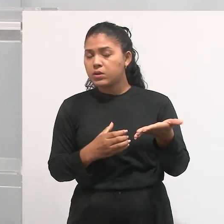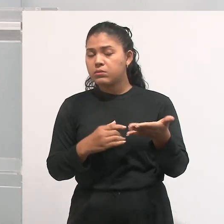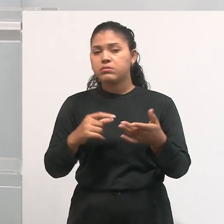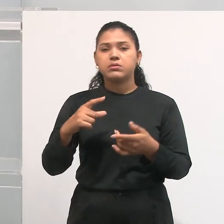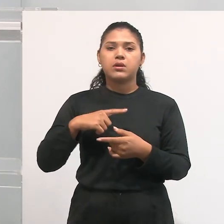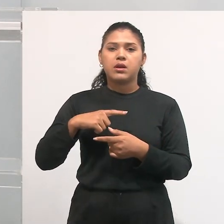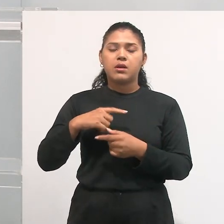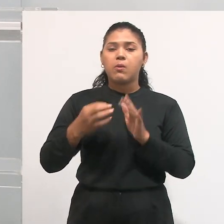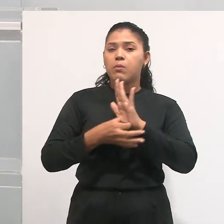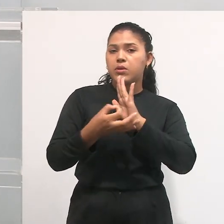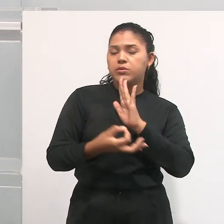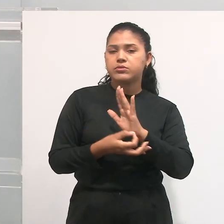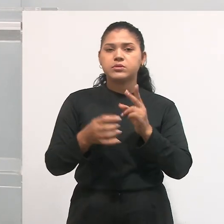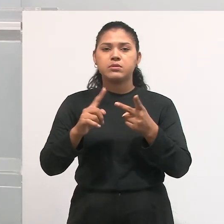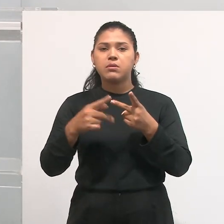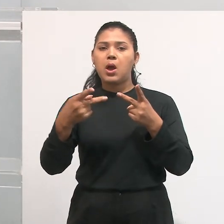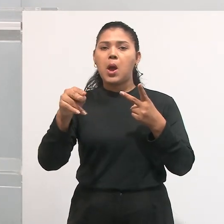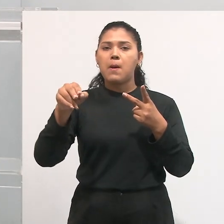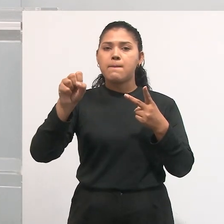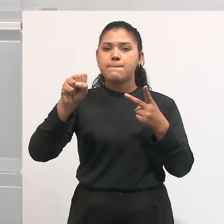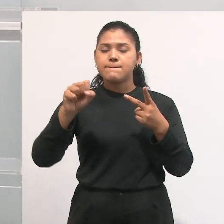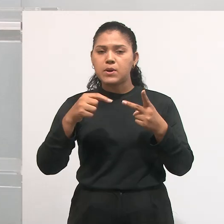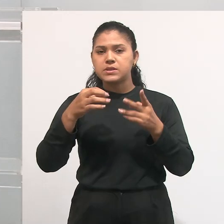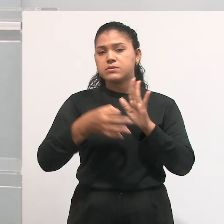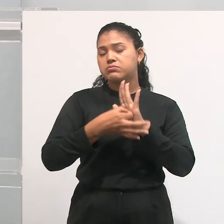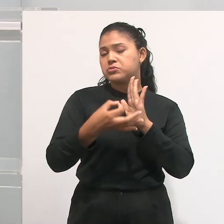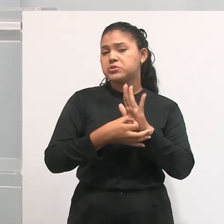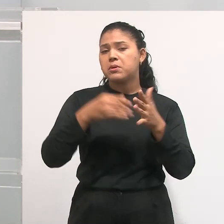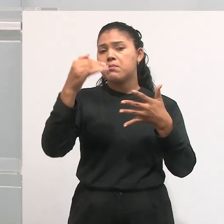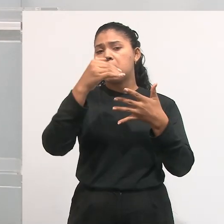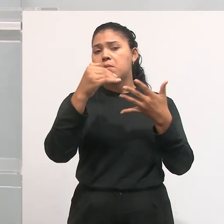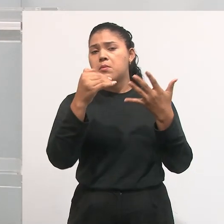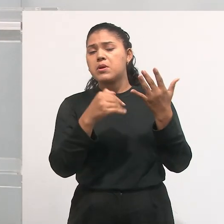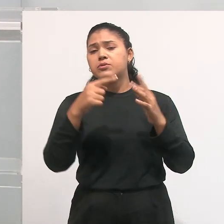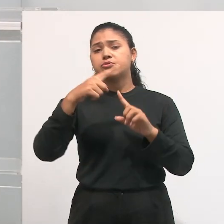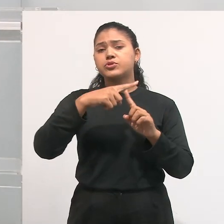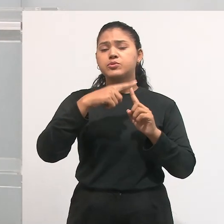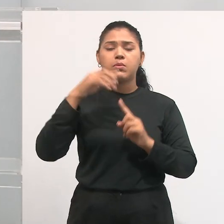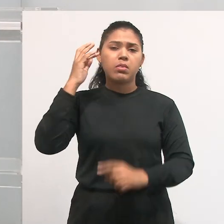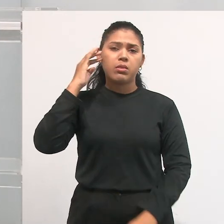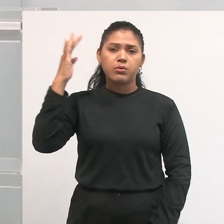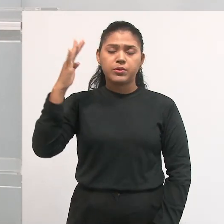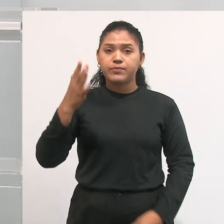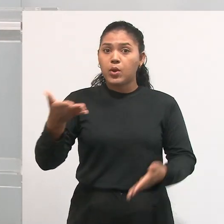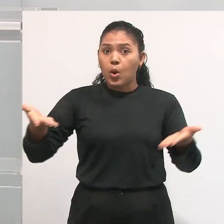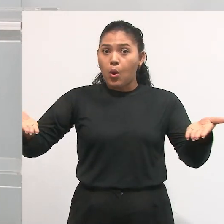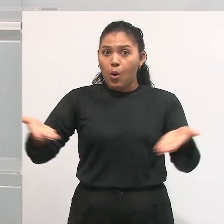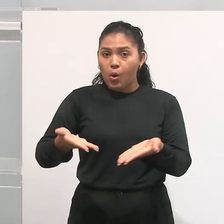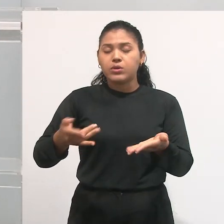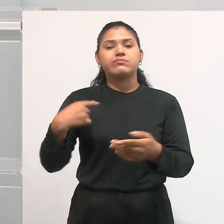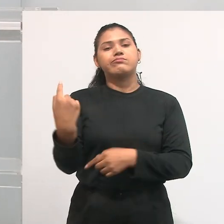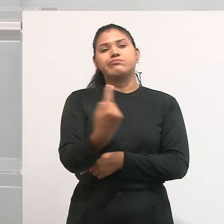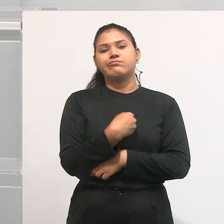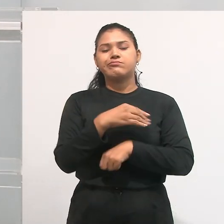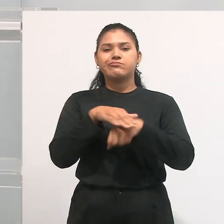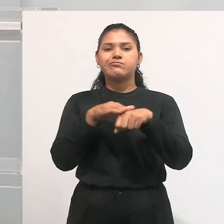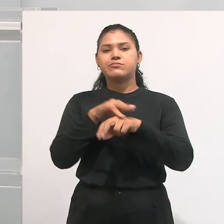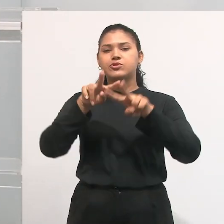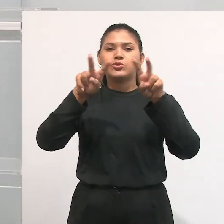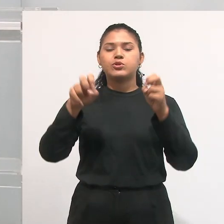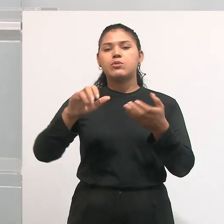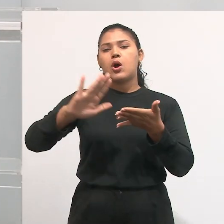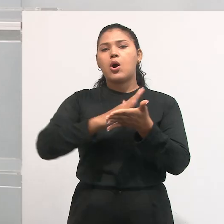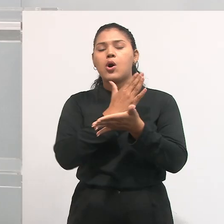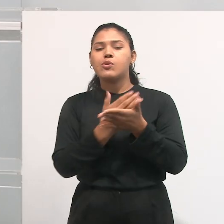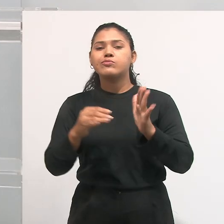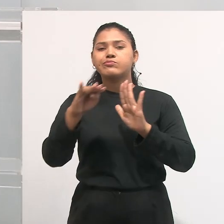vai orientar a forma de organização do currículo, tá? A gente vai conhecer algumas formas, mas pode ser que em